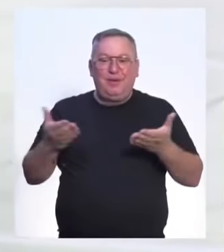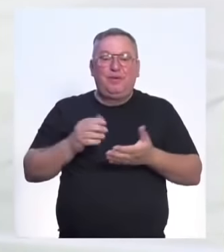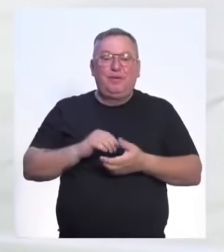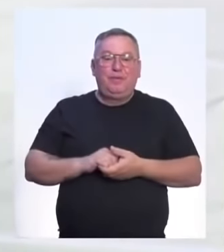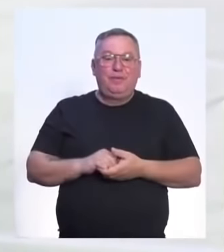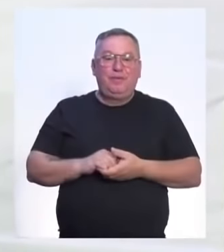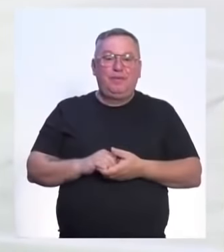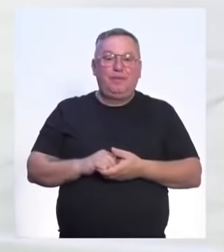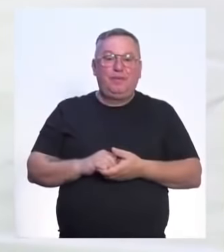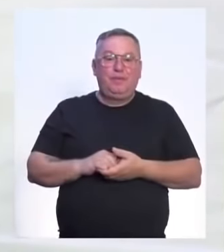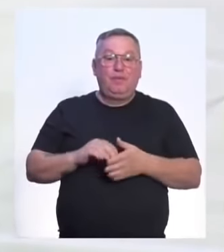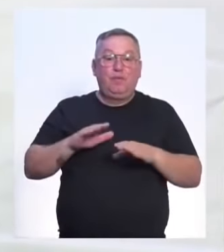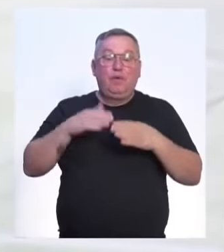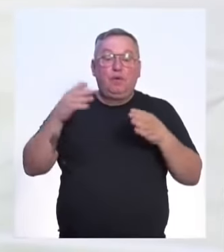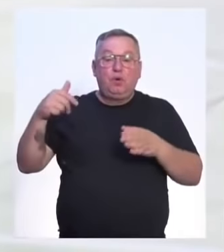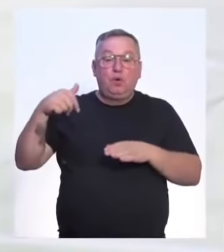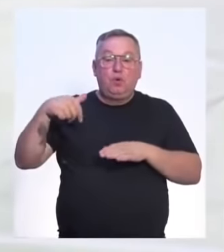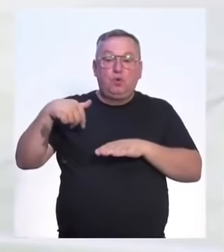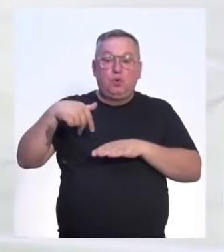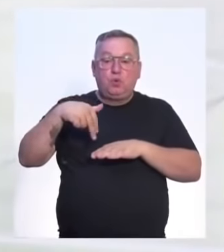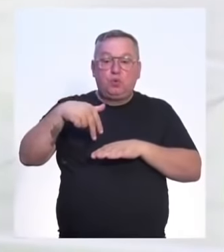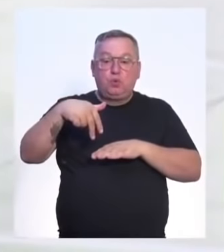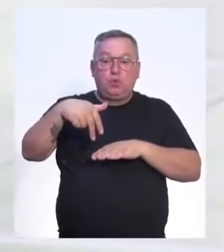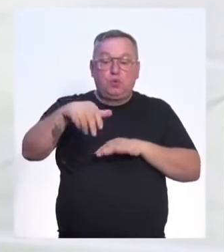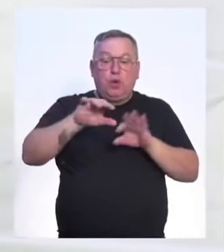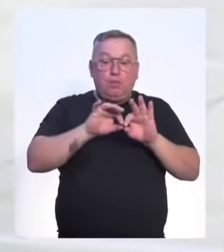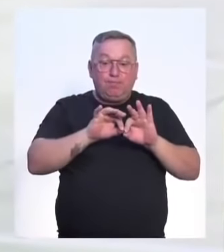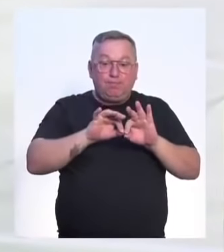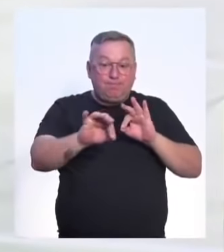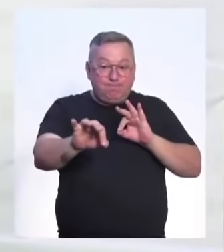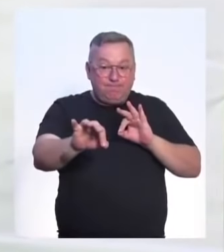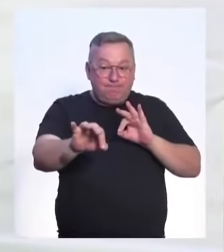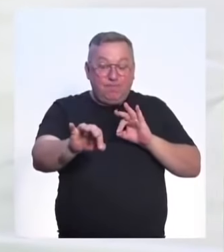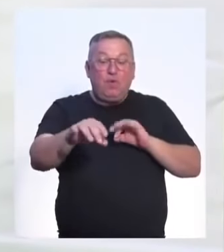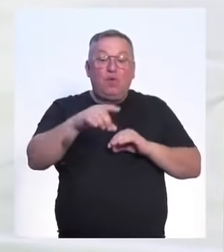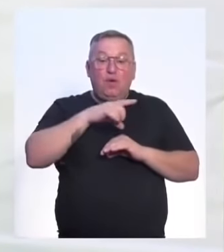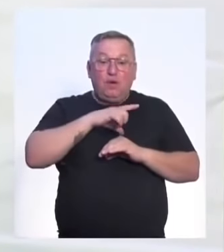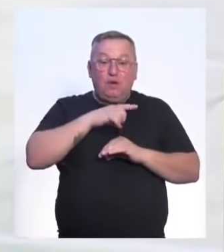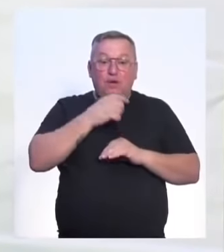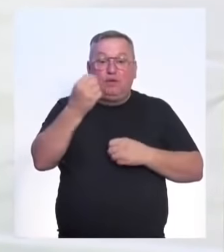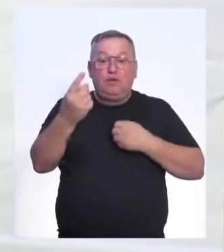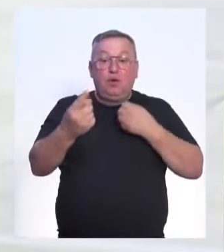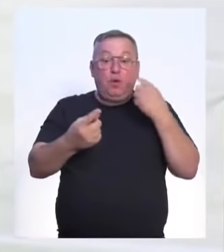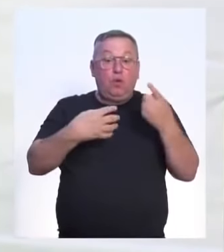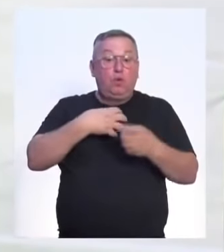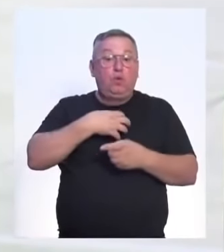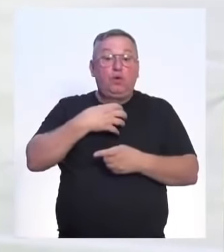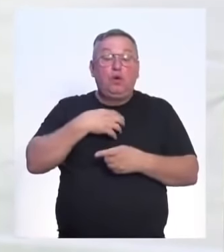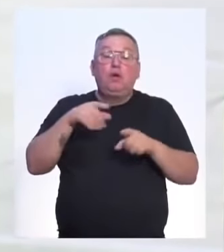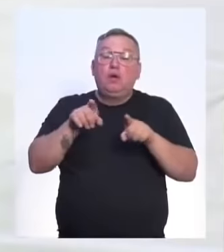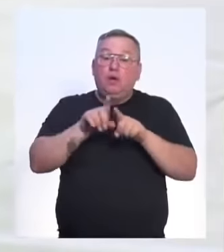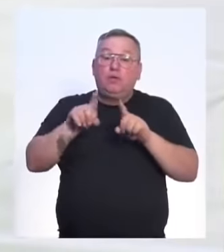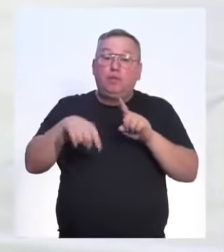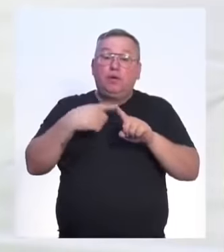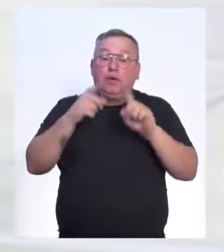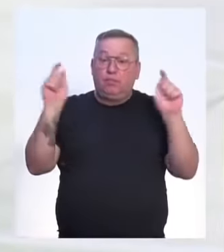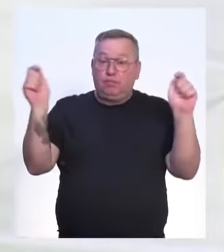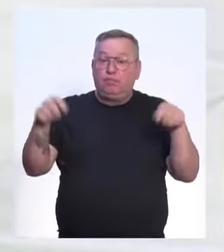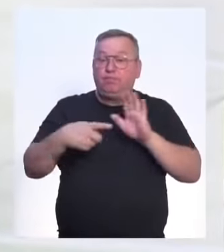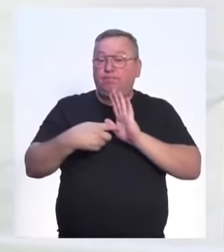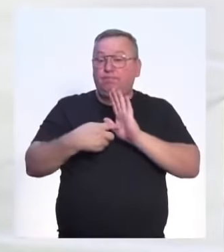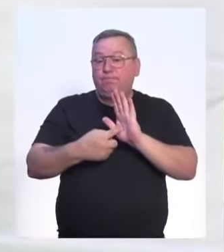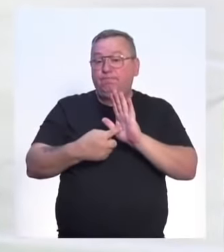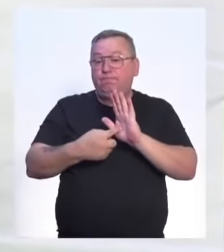ok? Mas quando você percorre essa distância, né, você está, de alguma maneira, dando margem para que ela possa